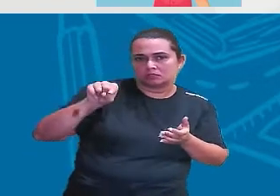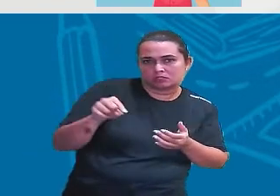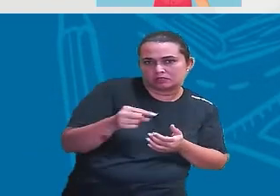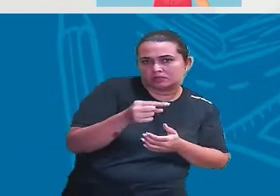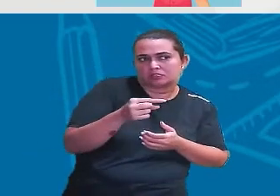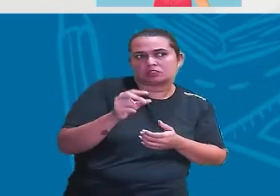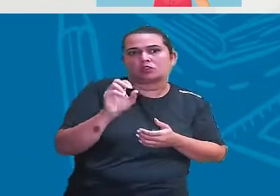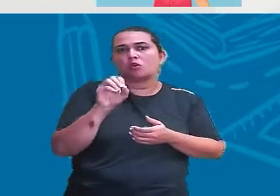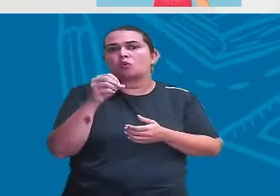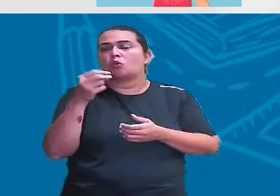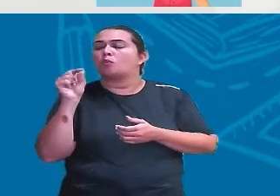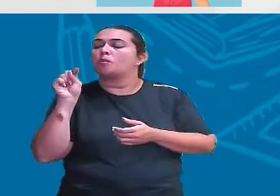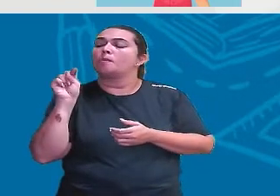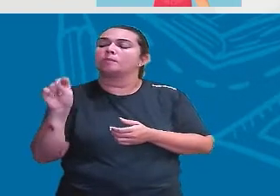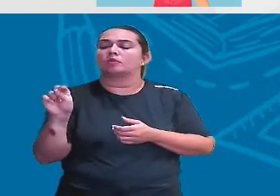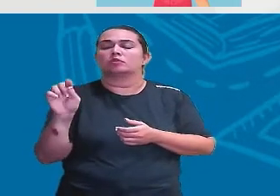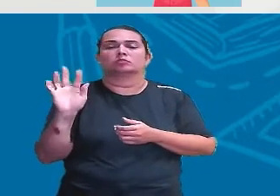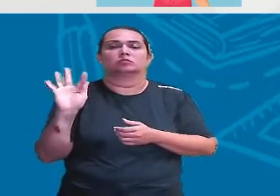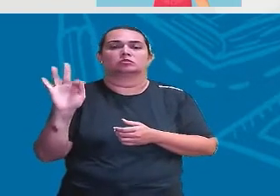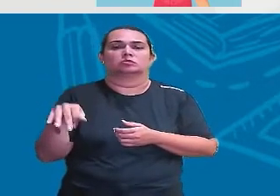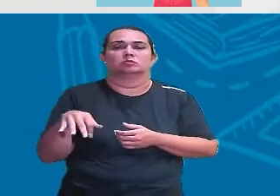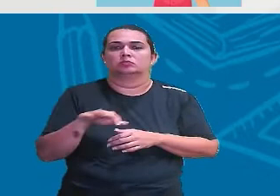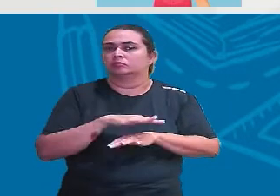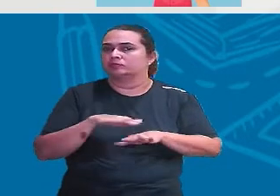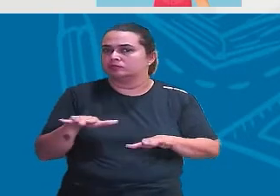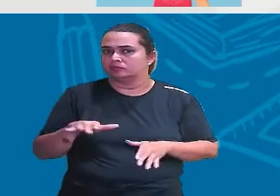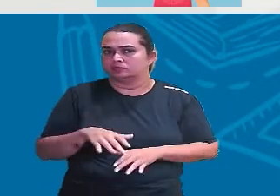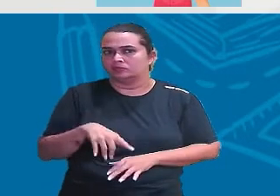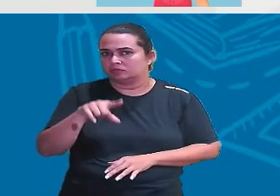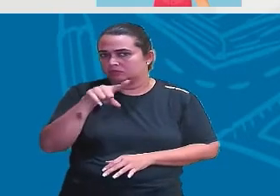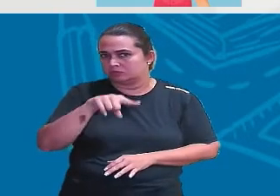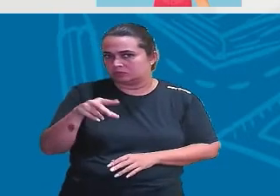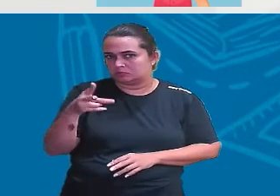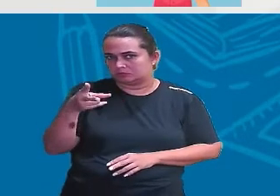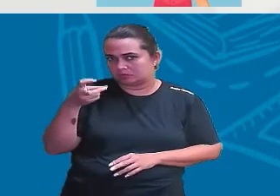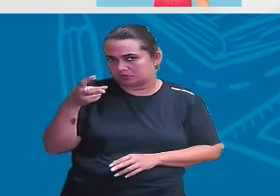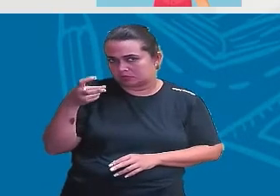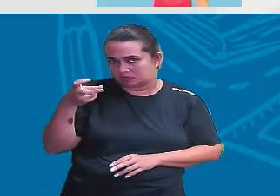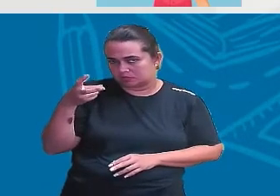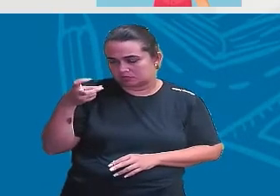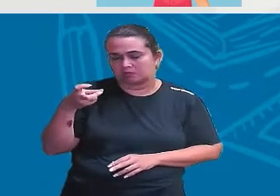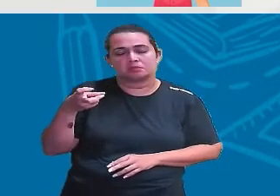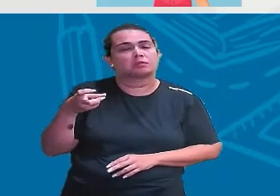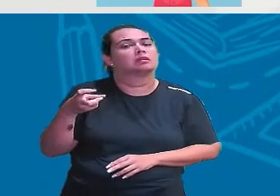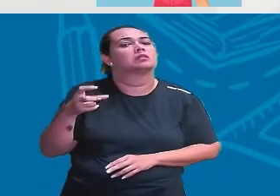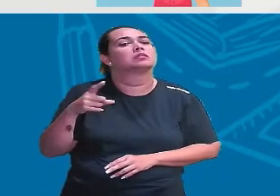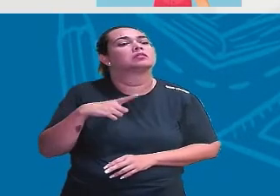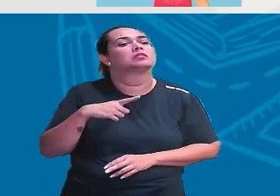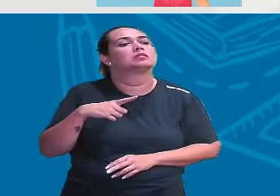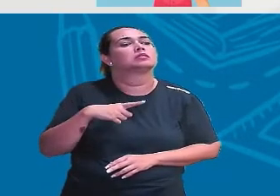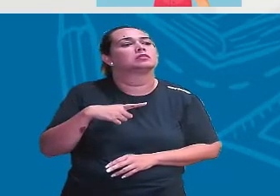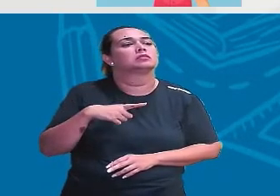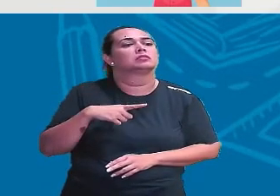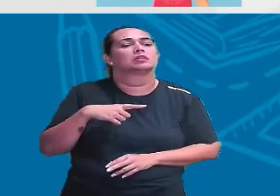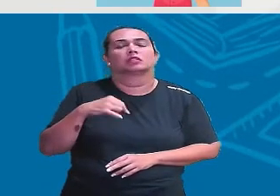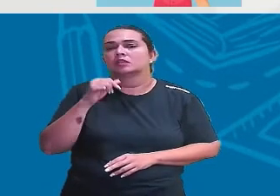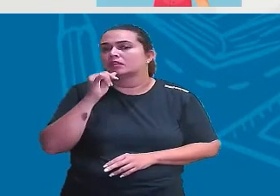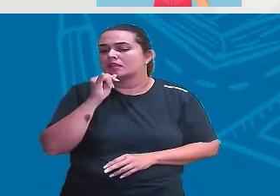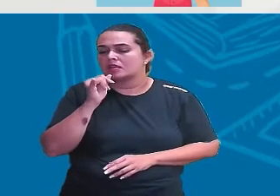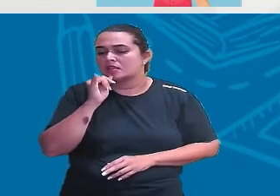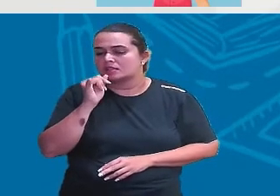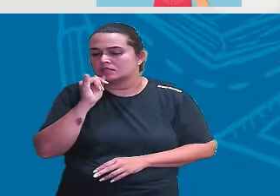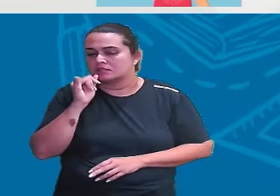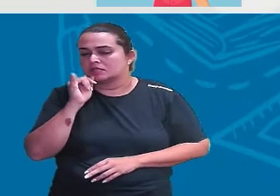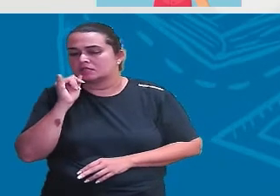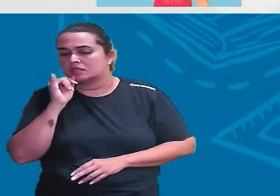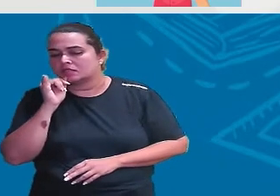ou nosso ponto final. Então, se vocês observaram as formações, o primeiro exemplo que eu passei lá